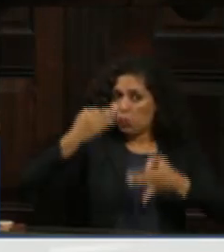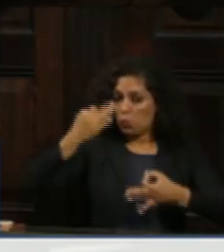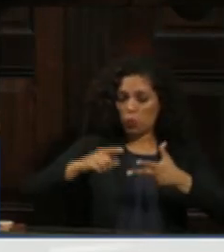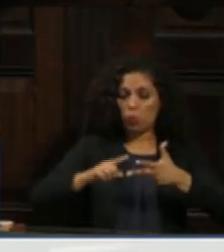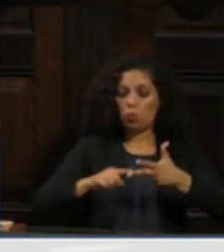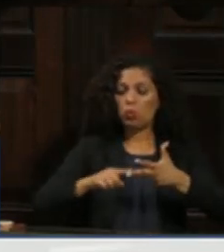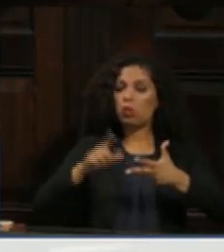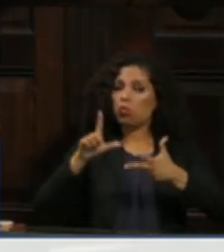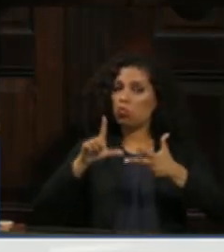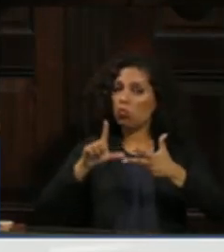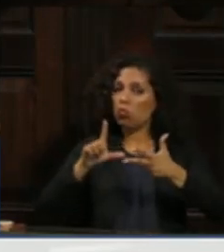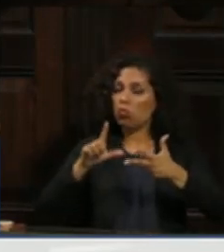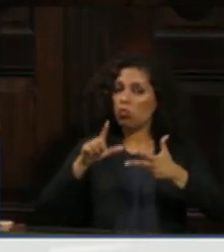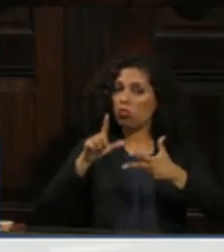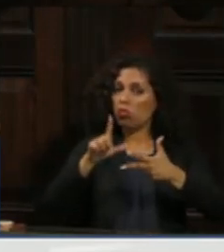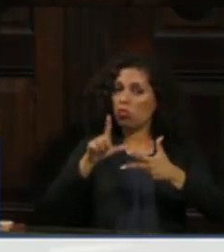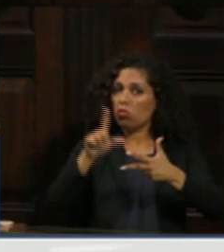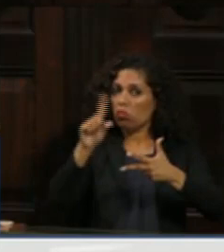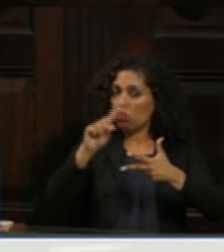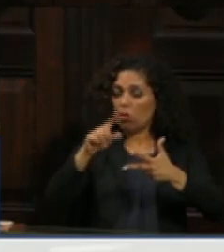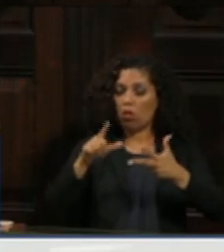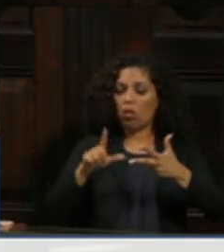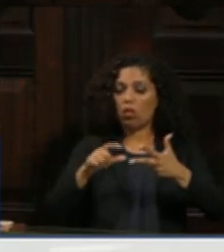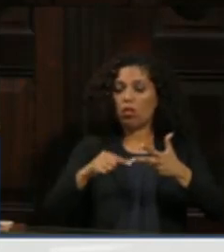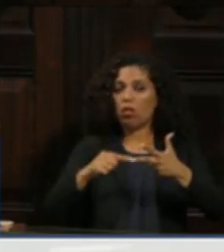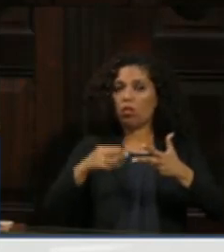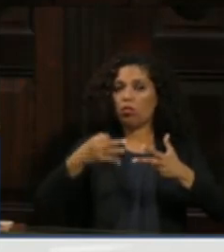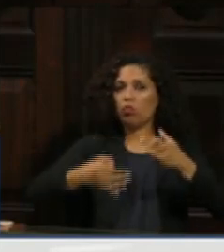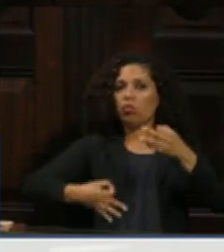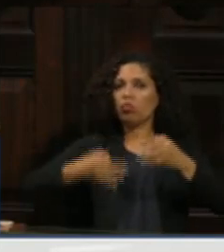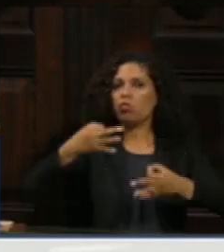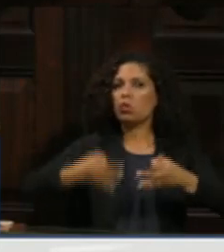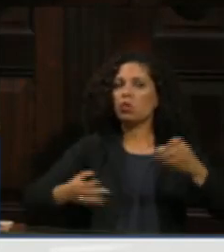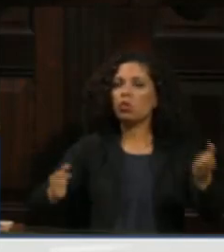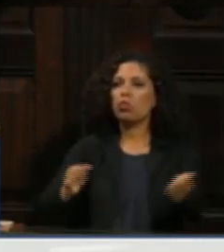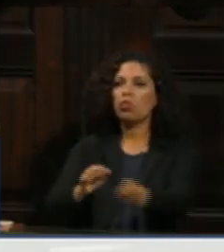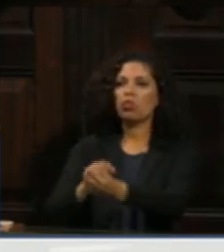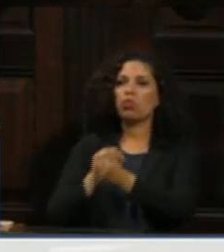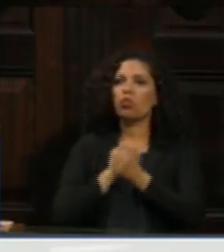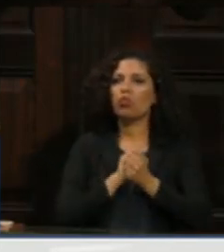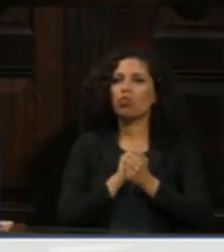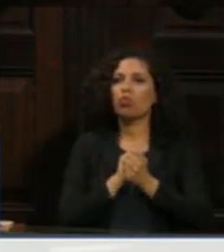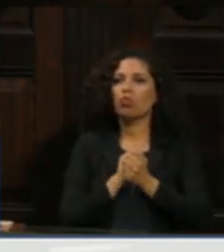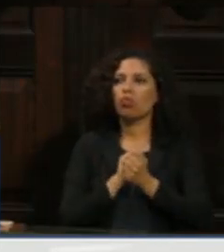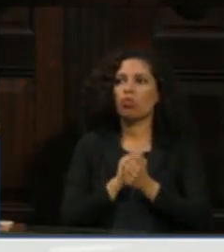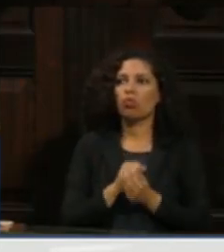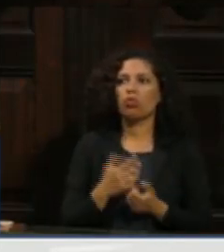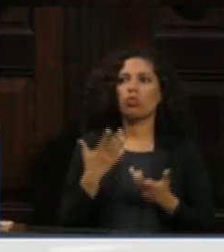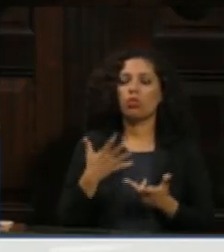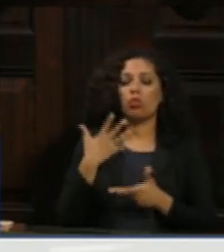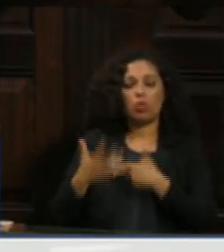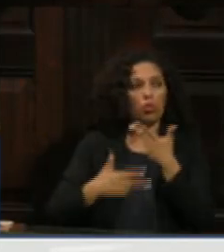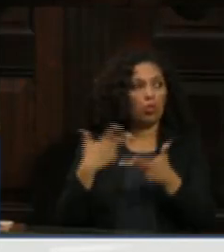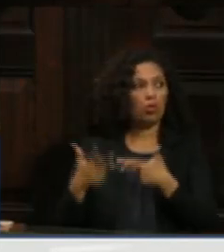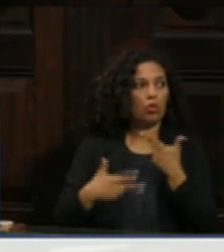lamento muito que o Estado democrático de direito já esteja